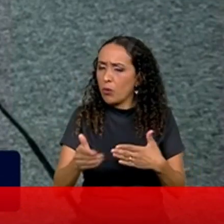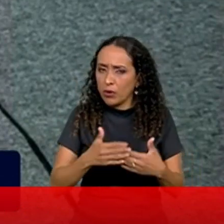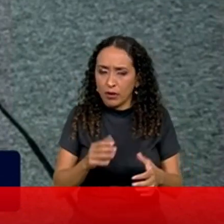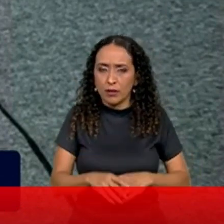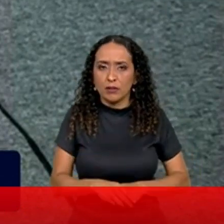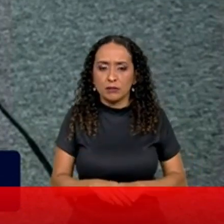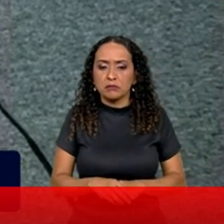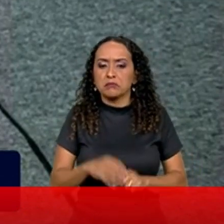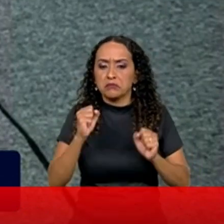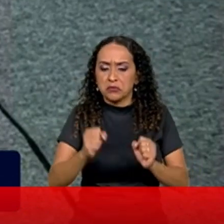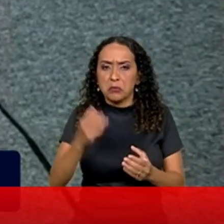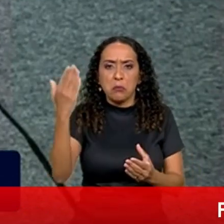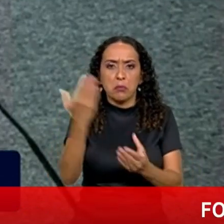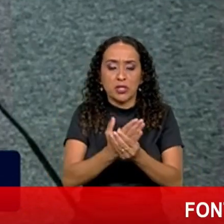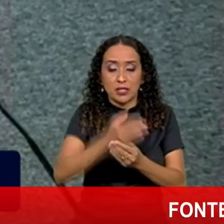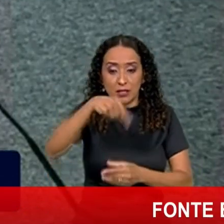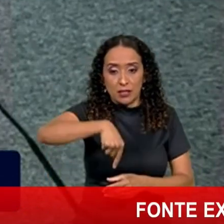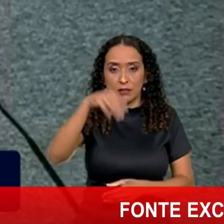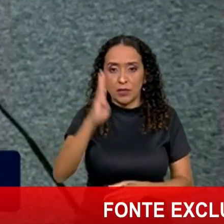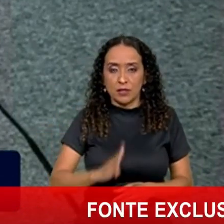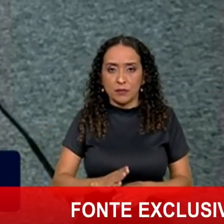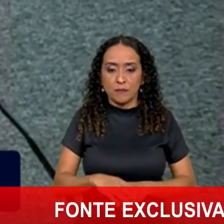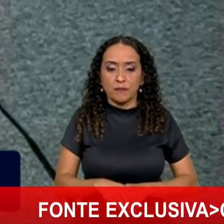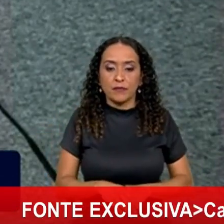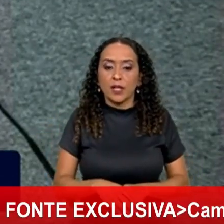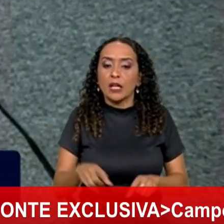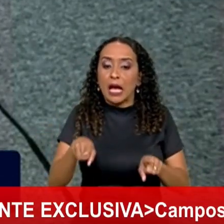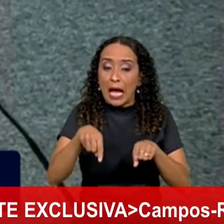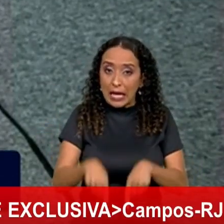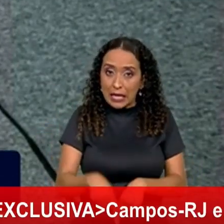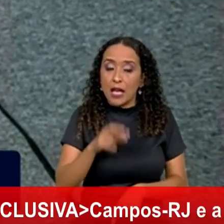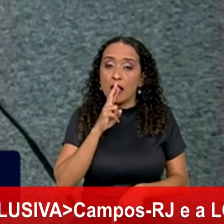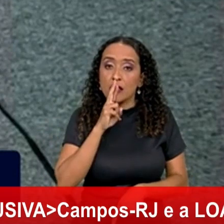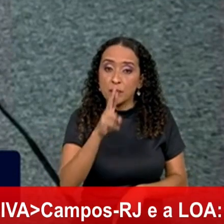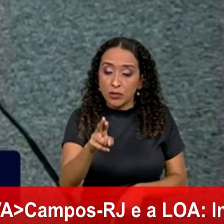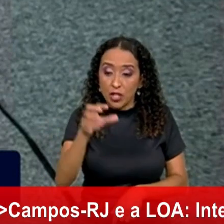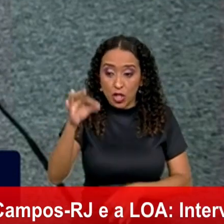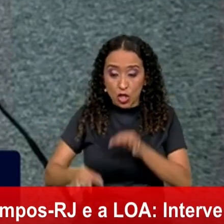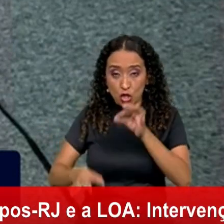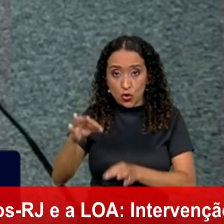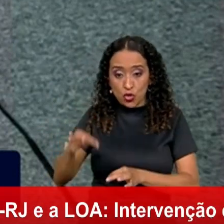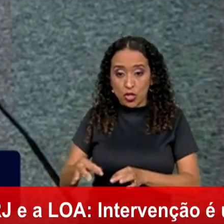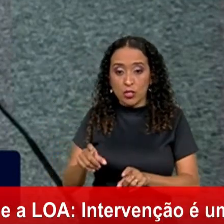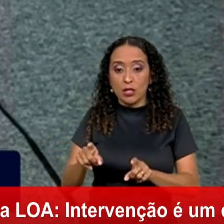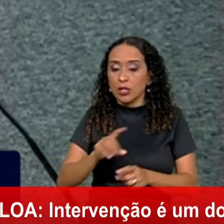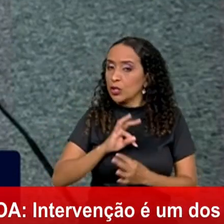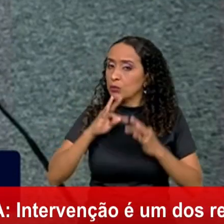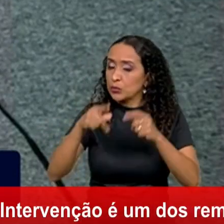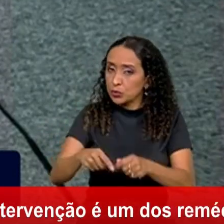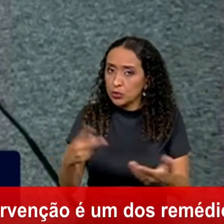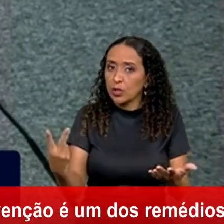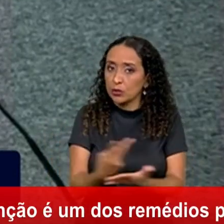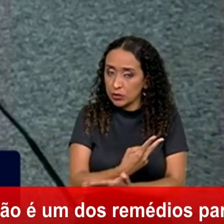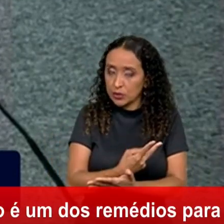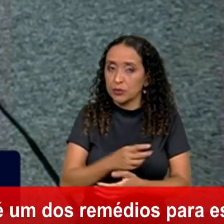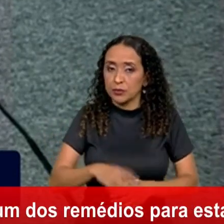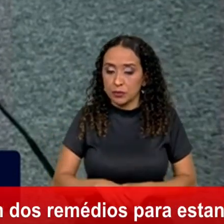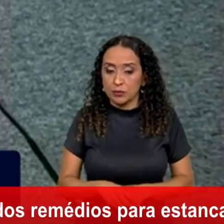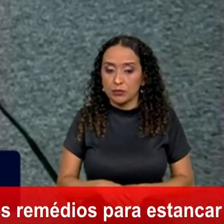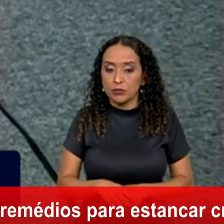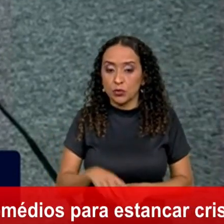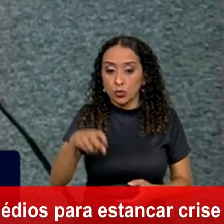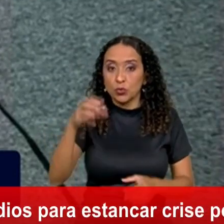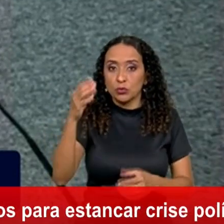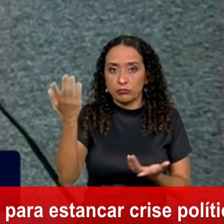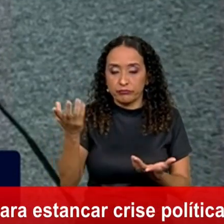decisão homologatória. Eu acho que tanto dá. Ou se é necessário ter segurança jurídica contra a condenação,